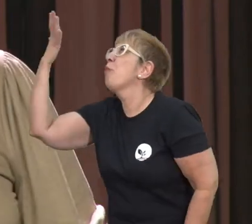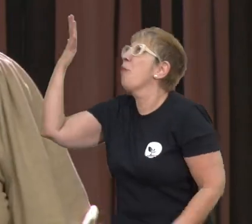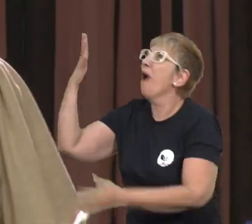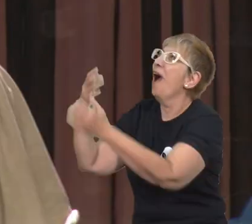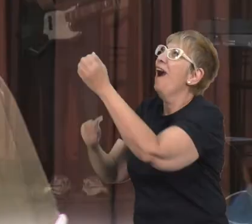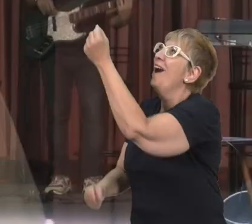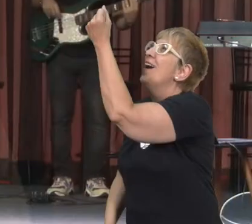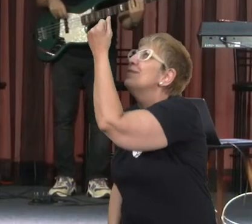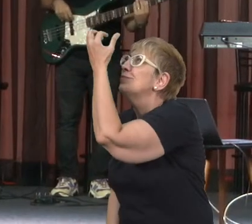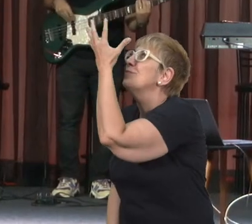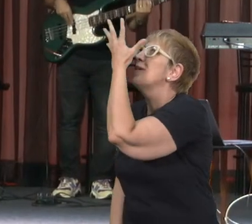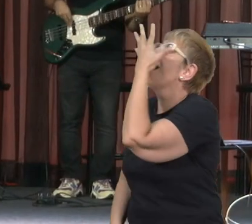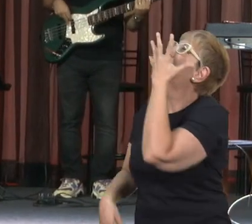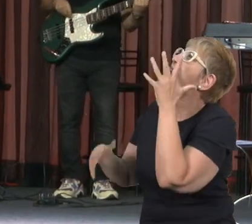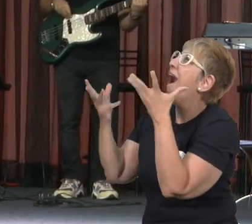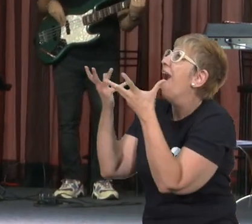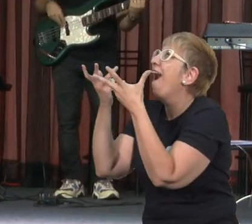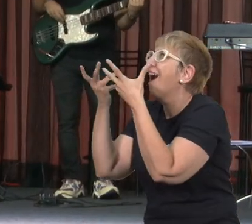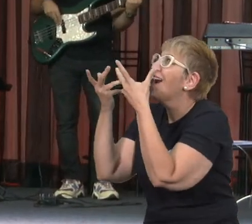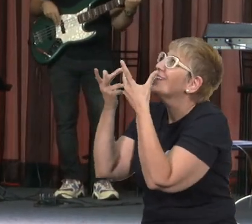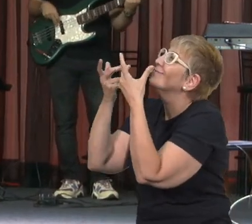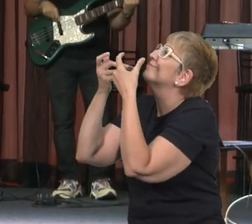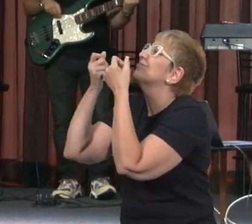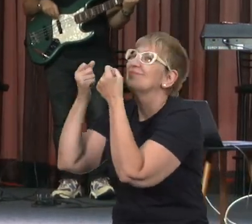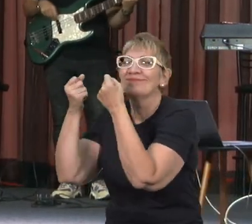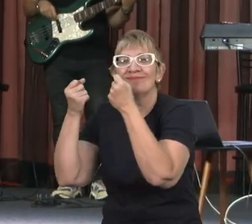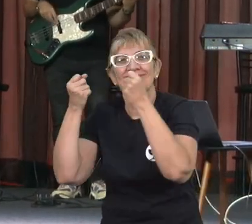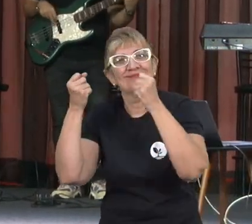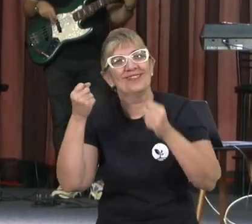Sobre graça recebi,